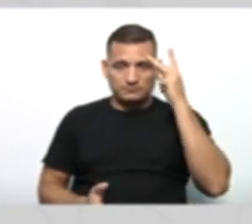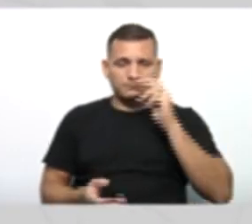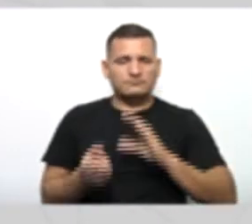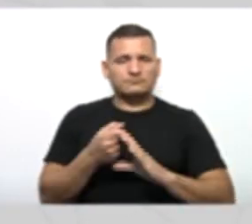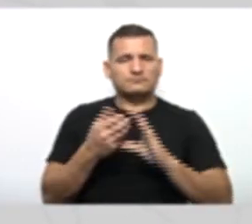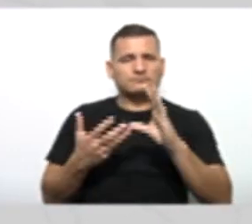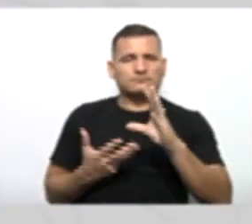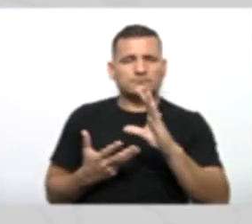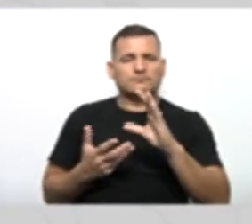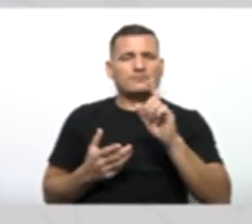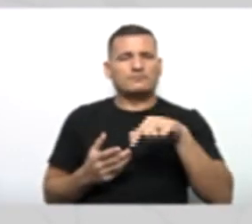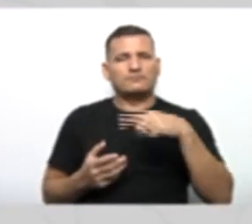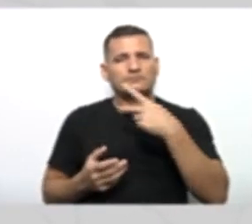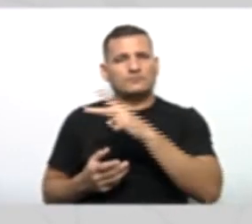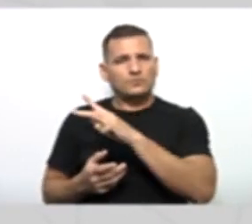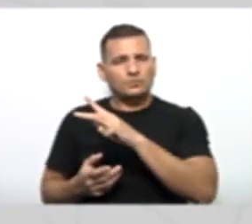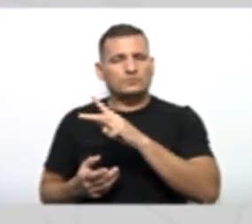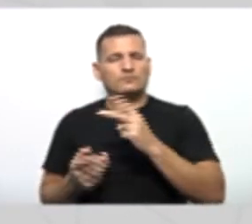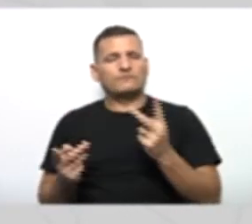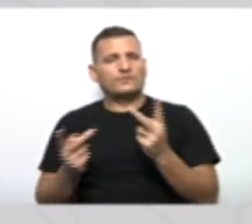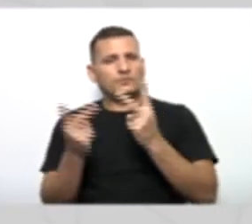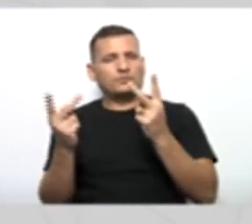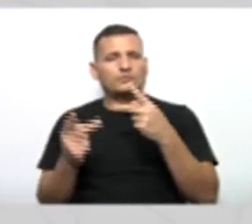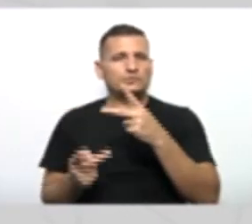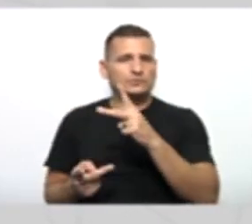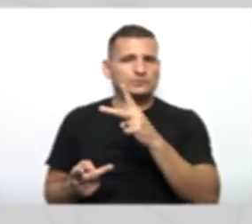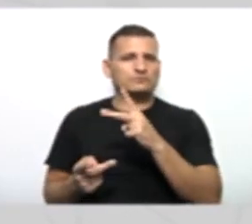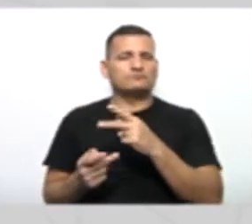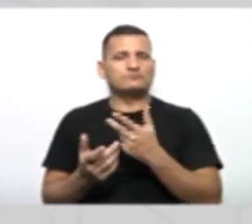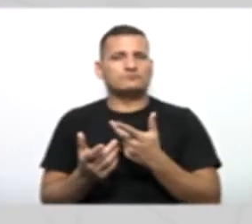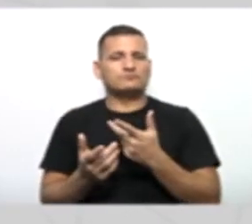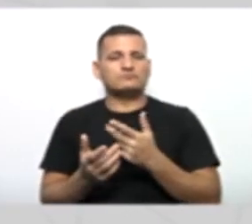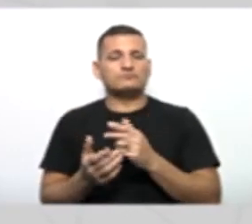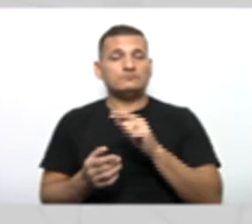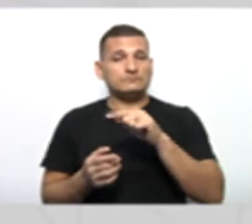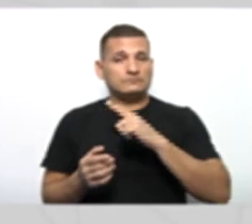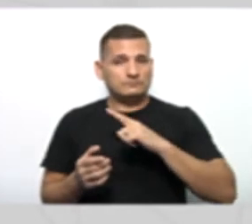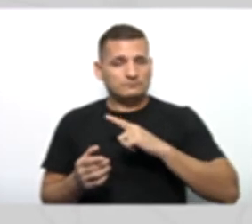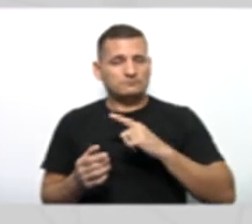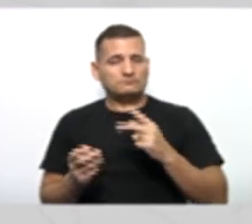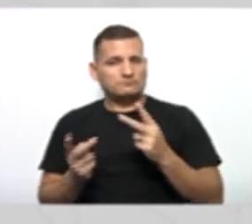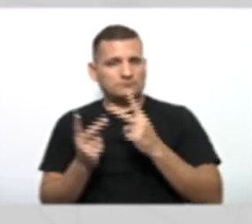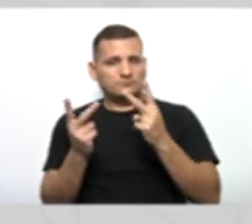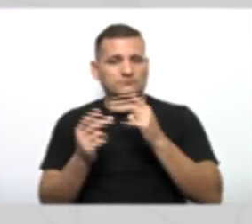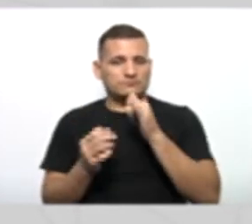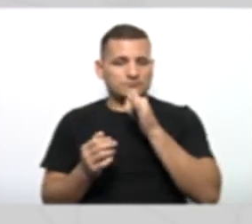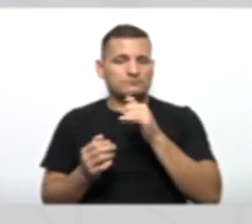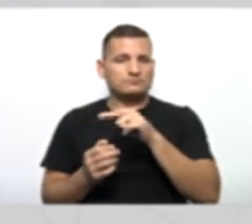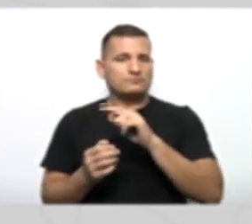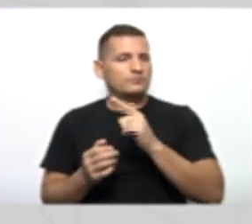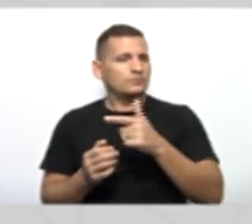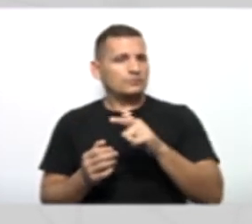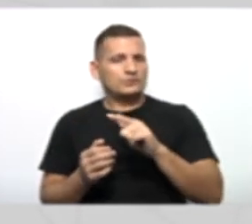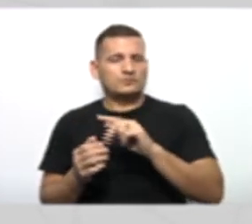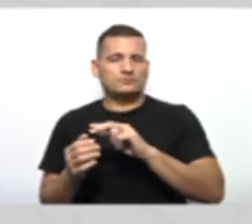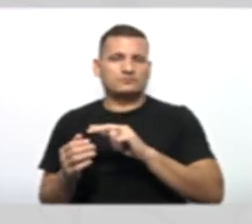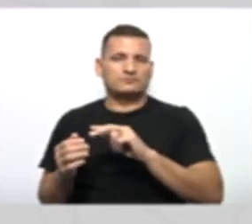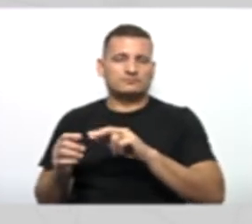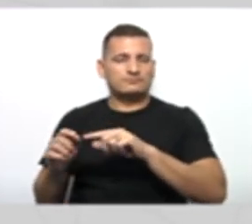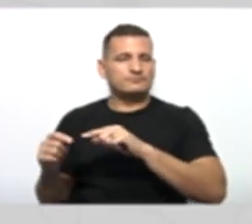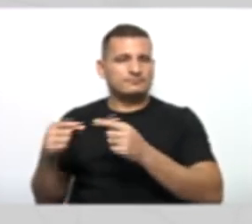por suas virtudes e pelos seus vícios sendo que ambos pressupõem valores que se não forem traduzidos em ações